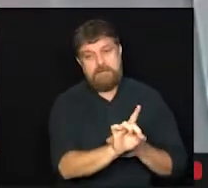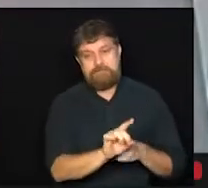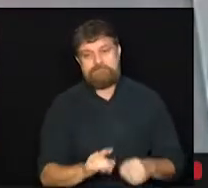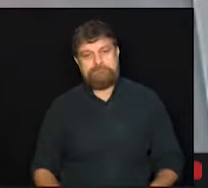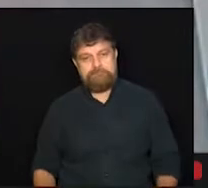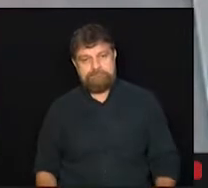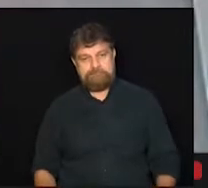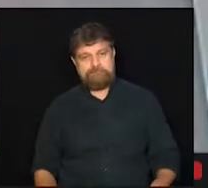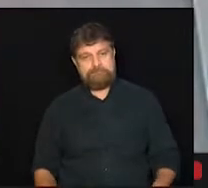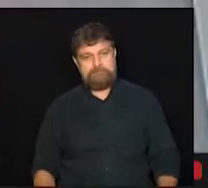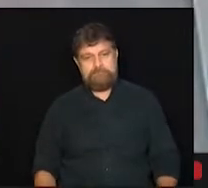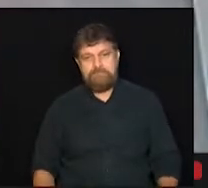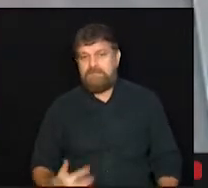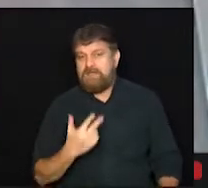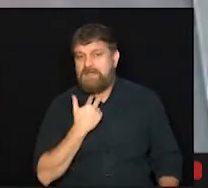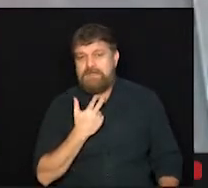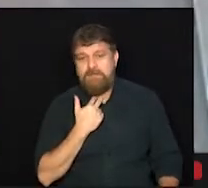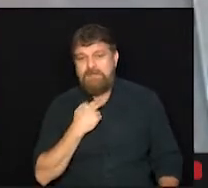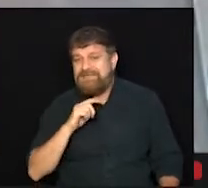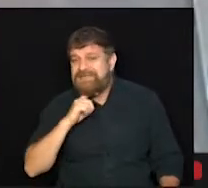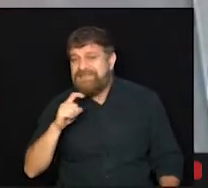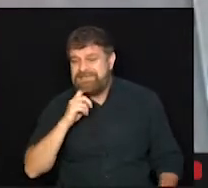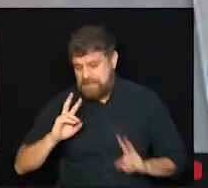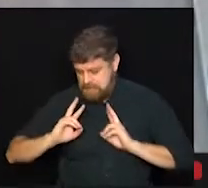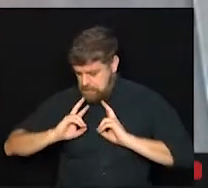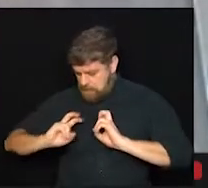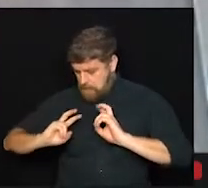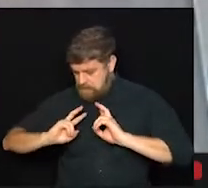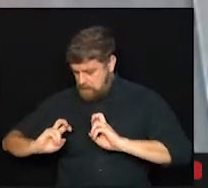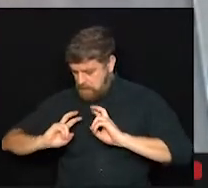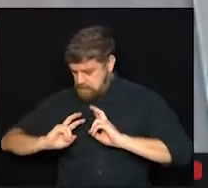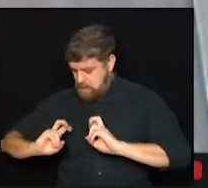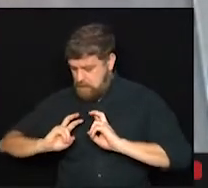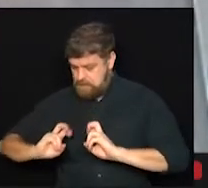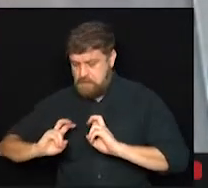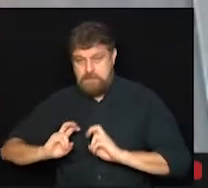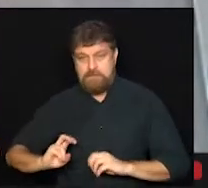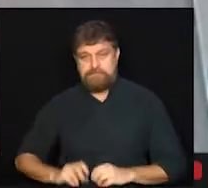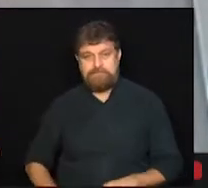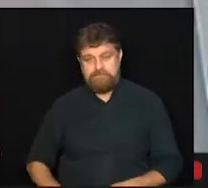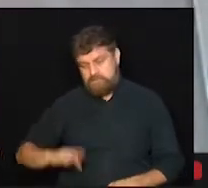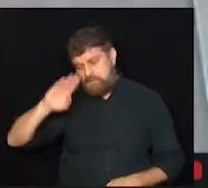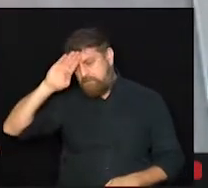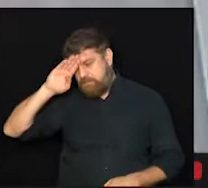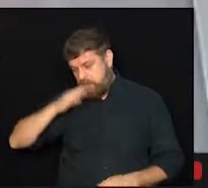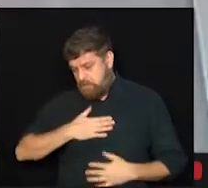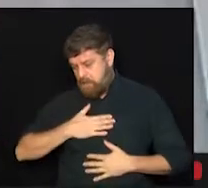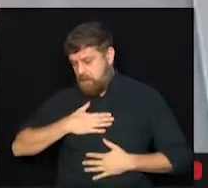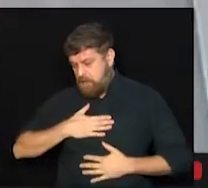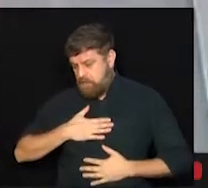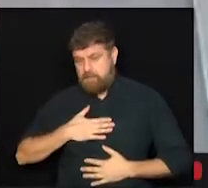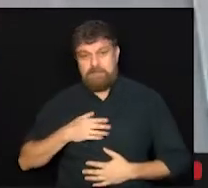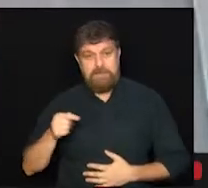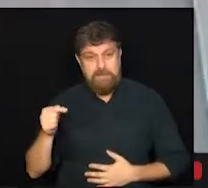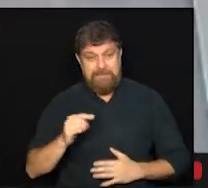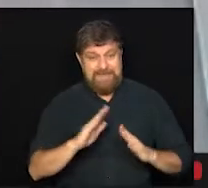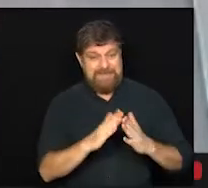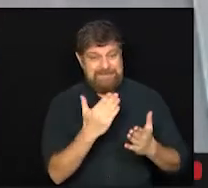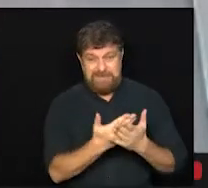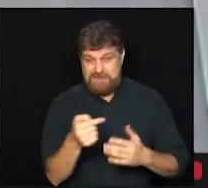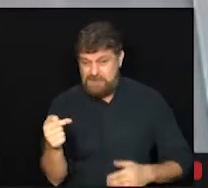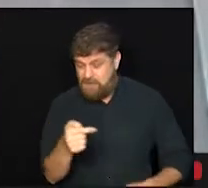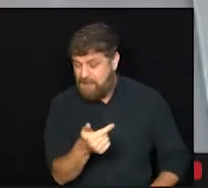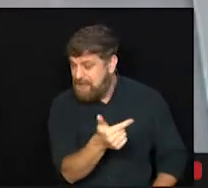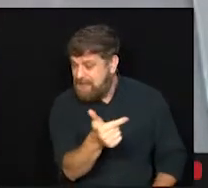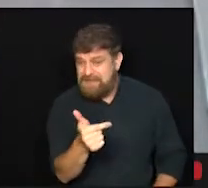Então, não pode ir ninguém com sintomas. Agora, não tem, e este é o grande problema, não existe nenhum exame